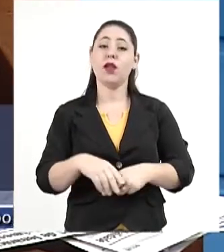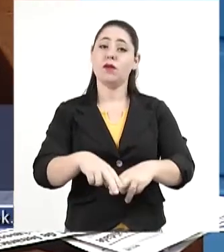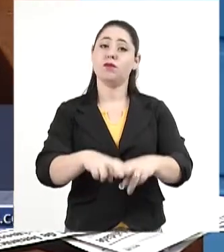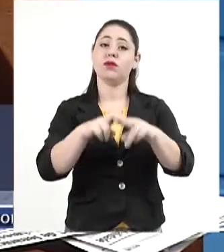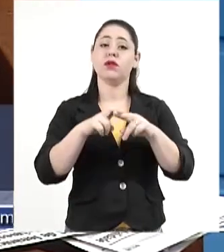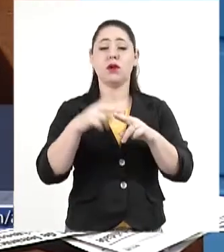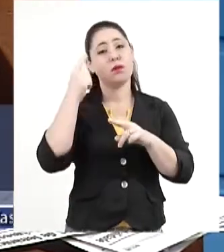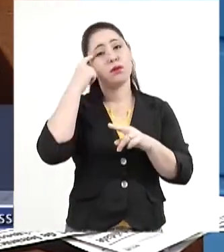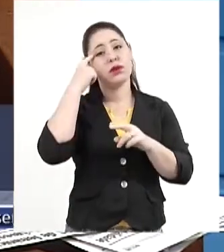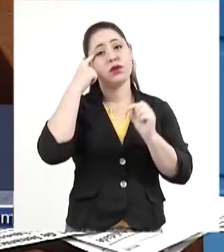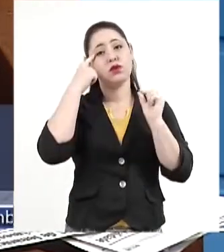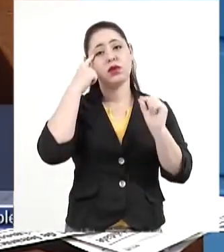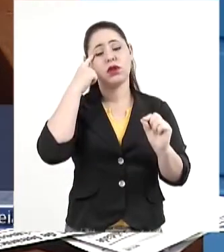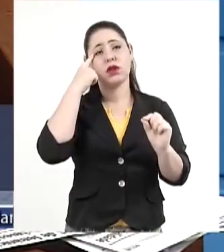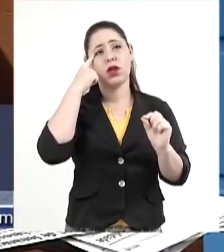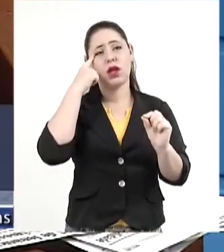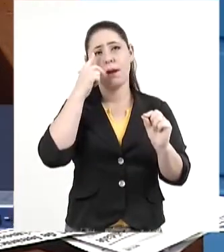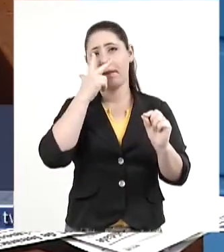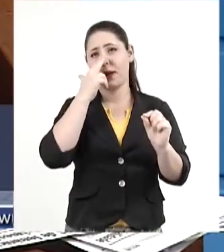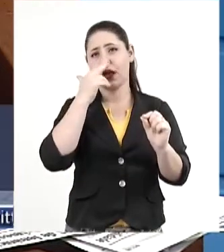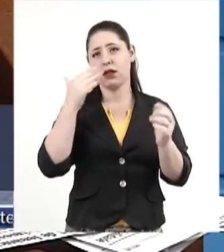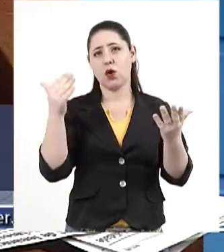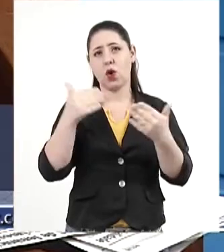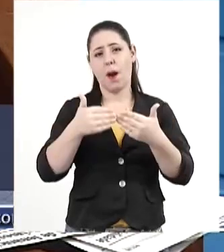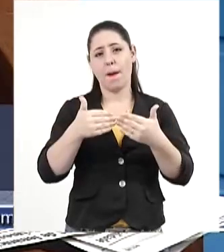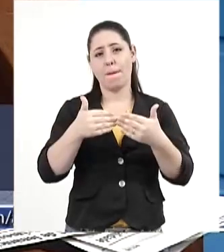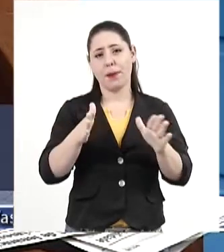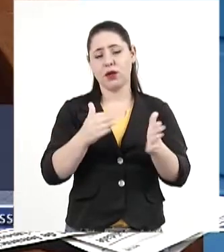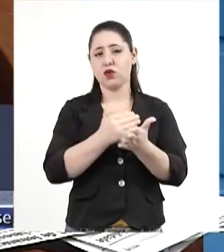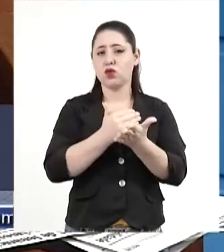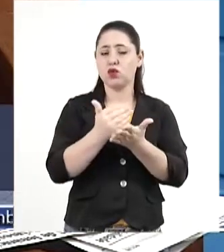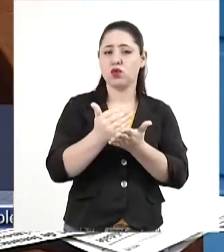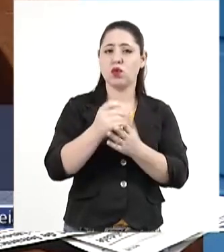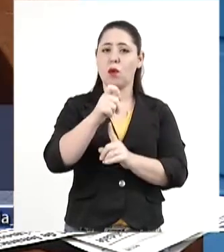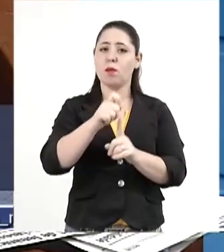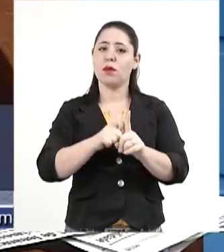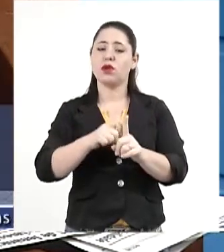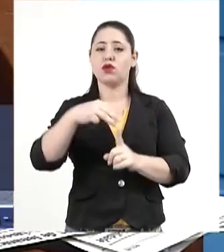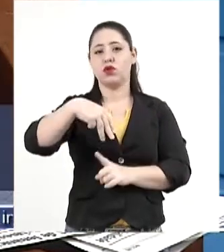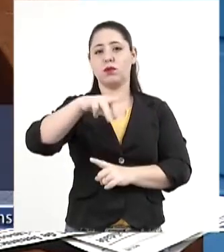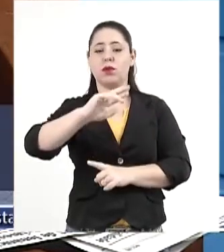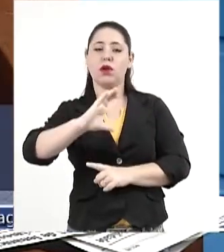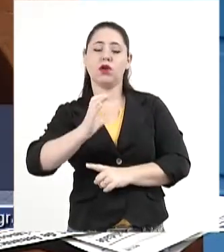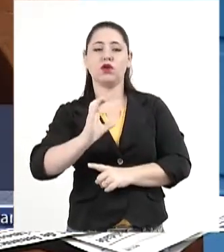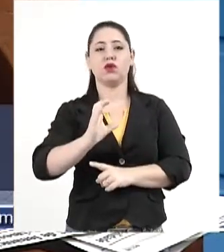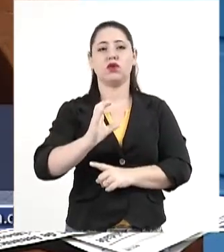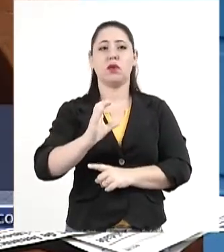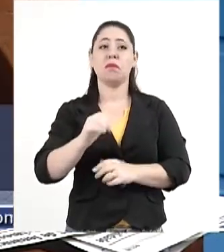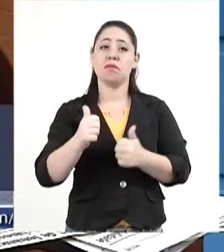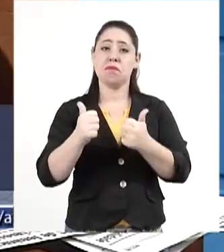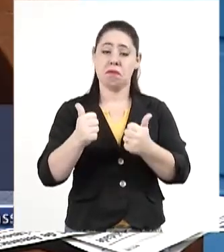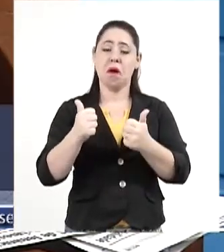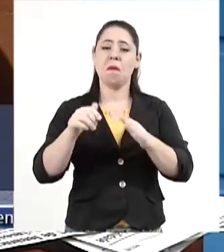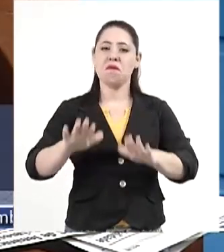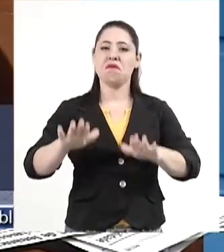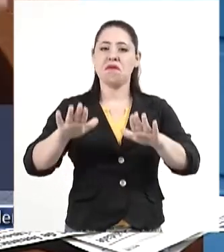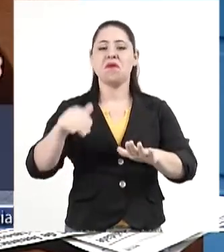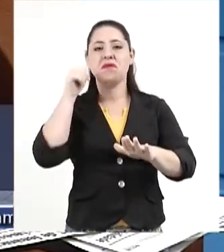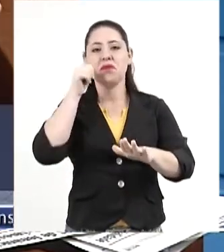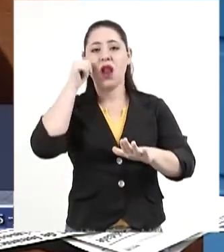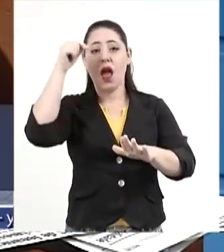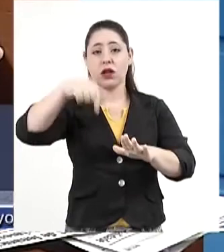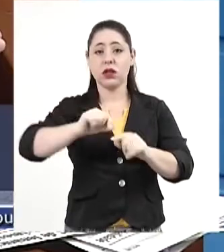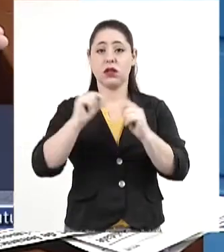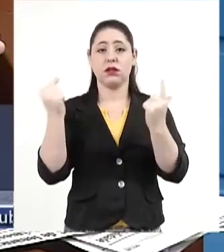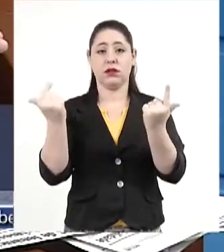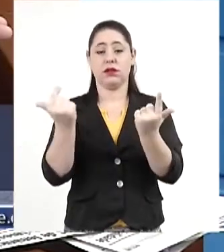Portanto, eu acho que nós estamos abrindo o mês de março de uma forma positiva, com o movimento de mulheres aqui